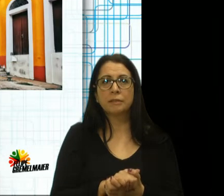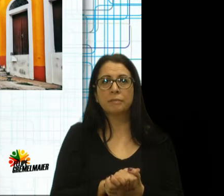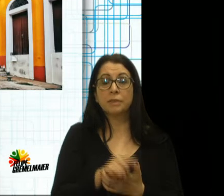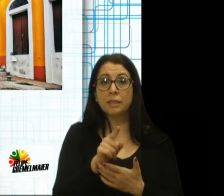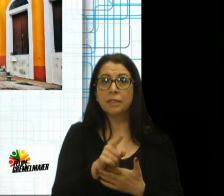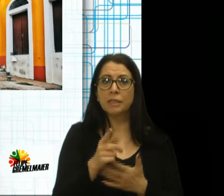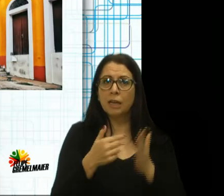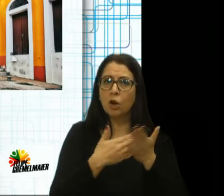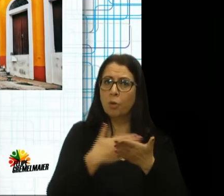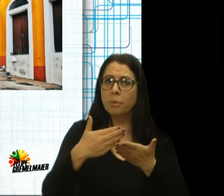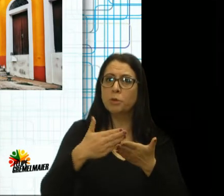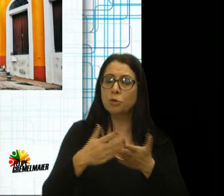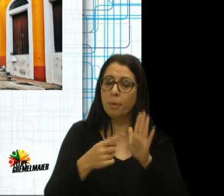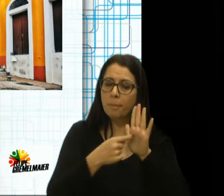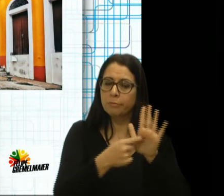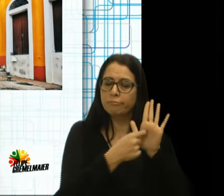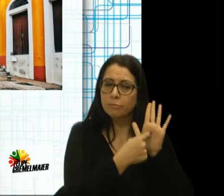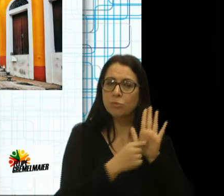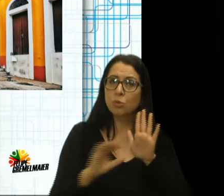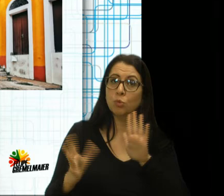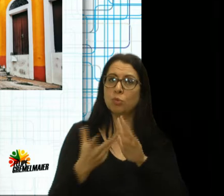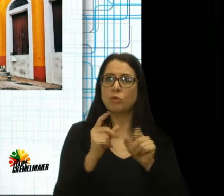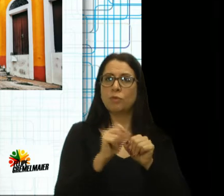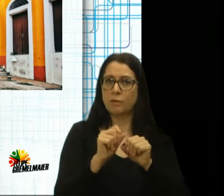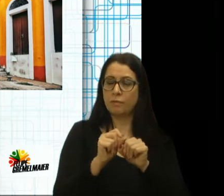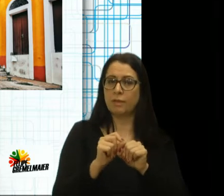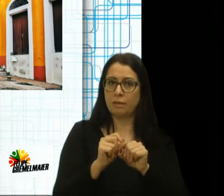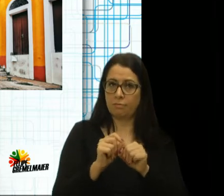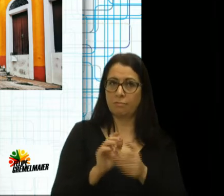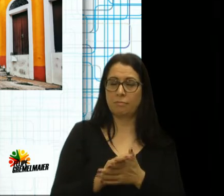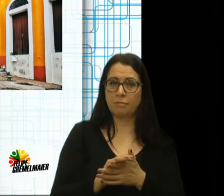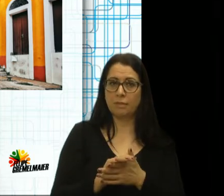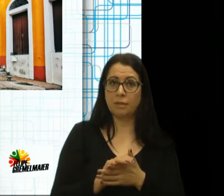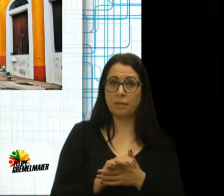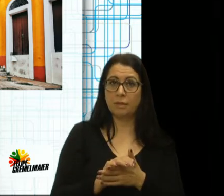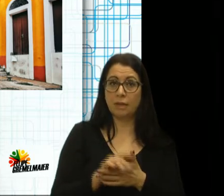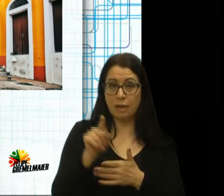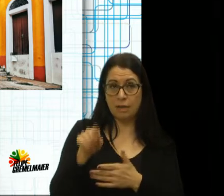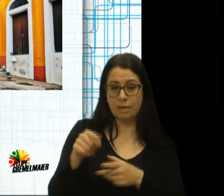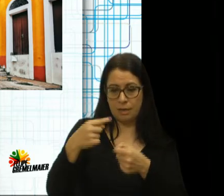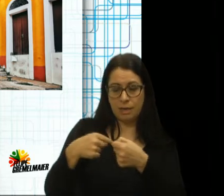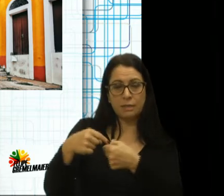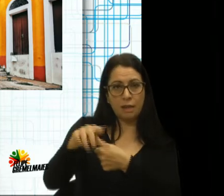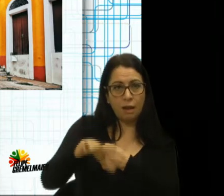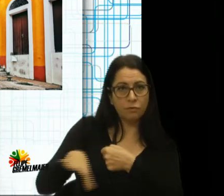E aí ela começou a demonstrar tudo aquilo que foi feito em São Luís do Maranhão,